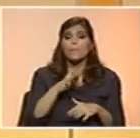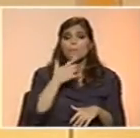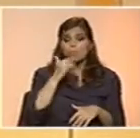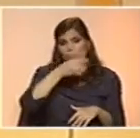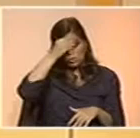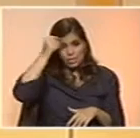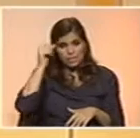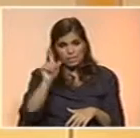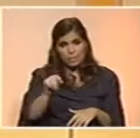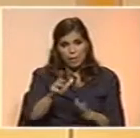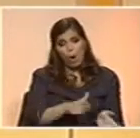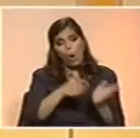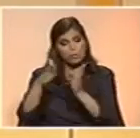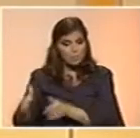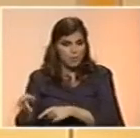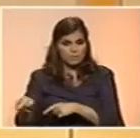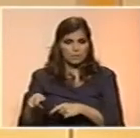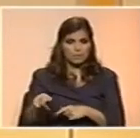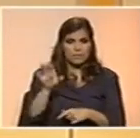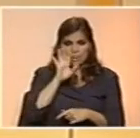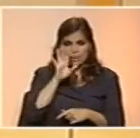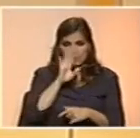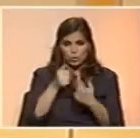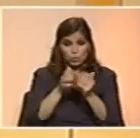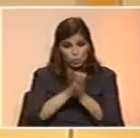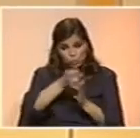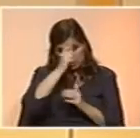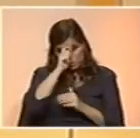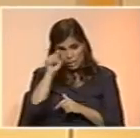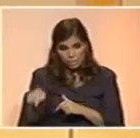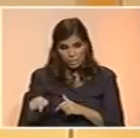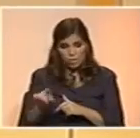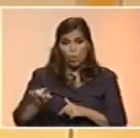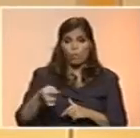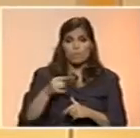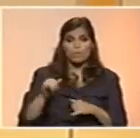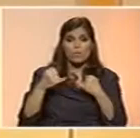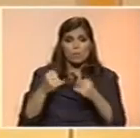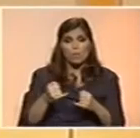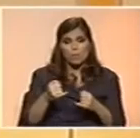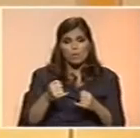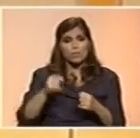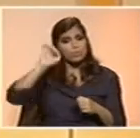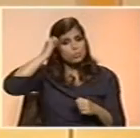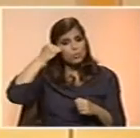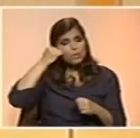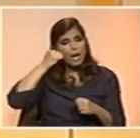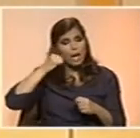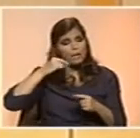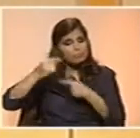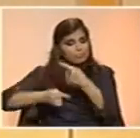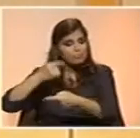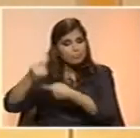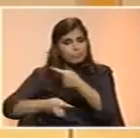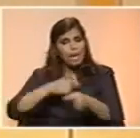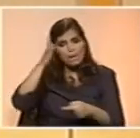de esquecer a outra vertente, que é, se isso tudo for cumprido, não devemos depois pôr em causa a própria cadeia alimentar. Porque uns animais